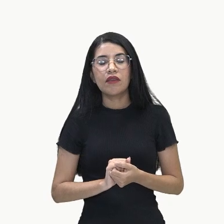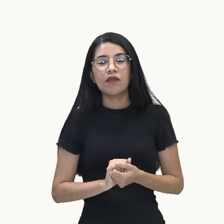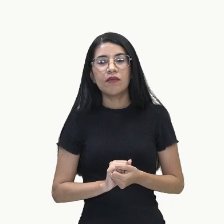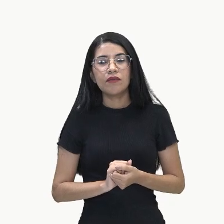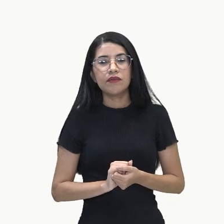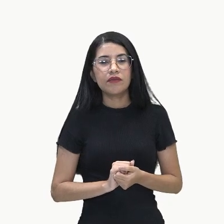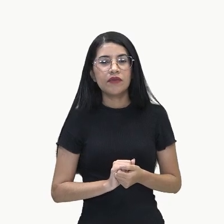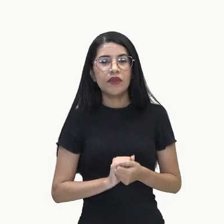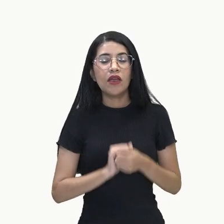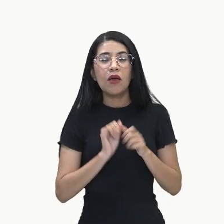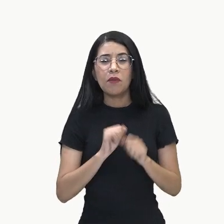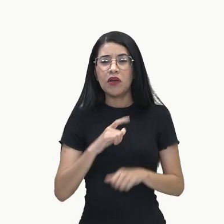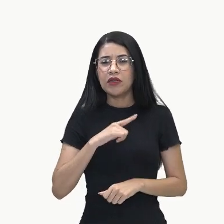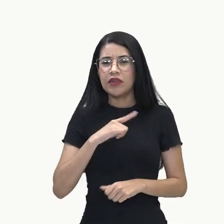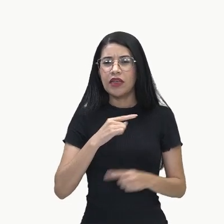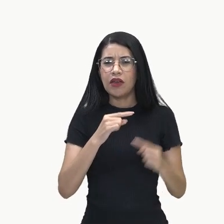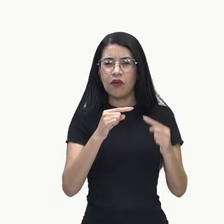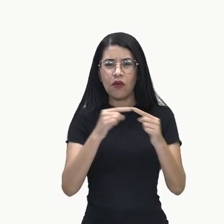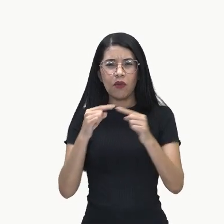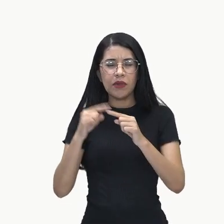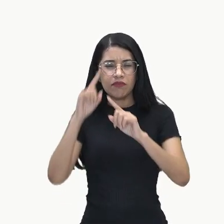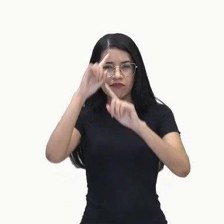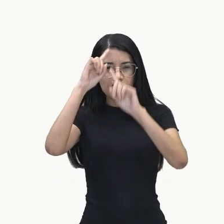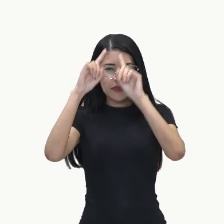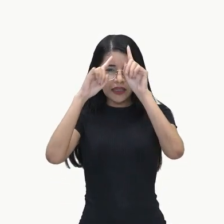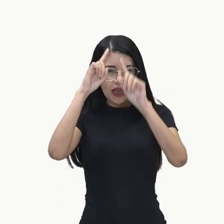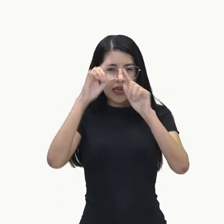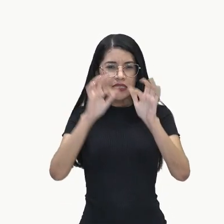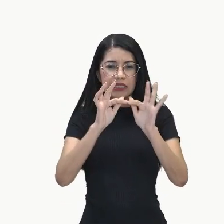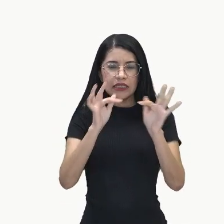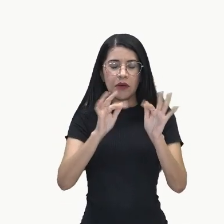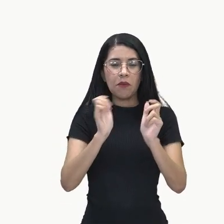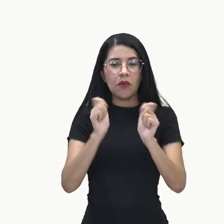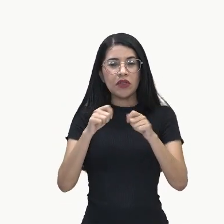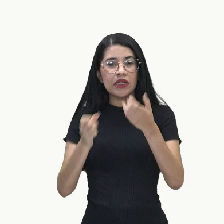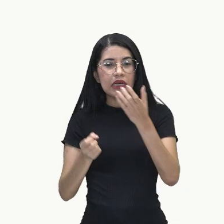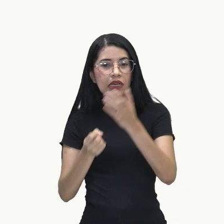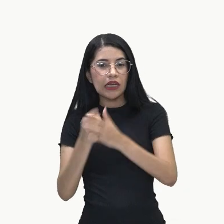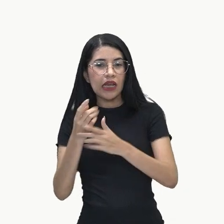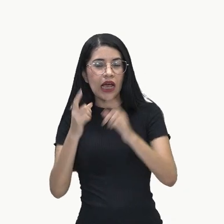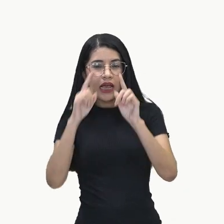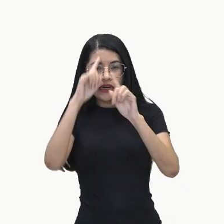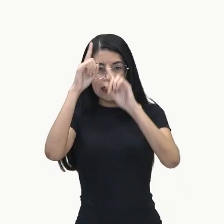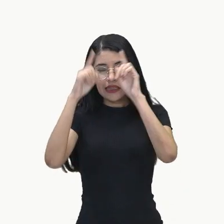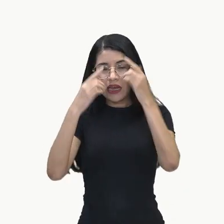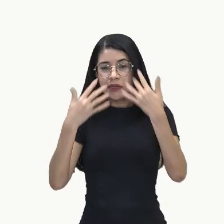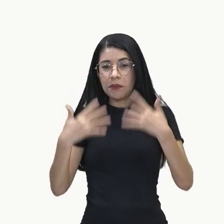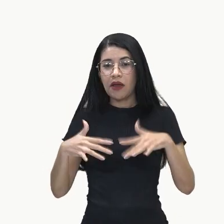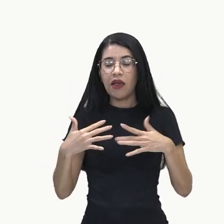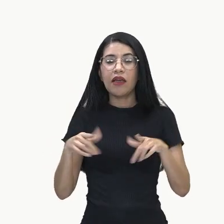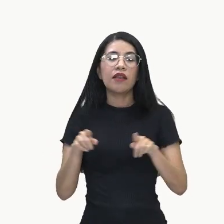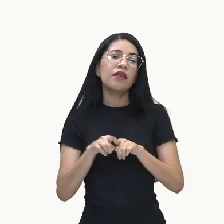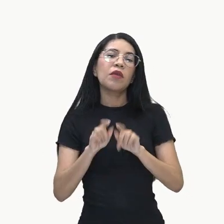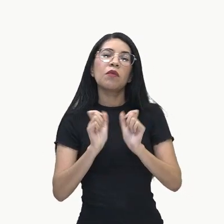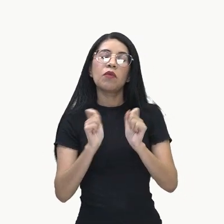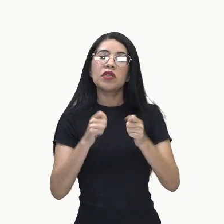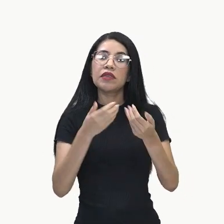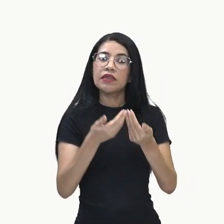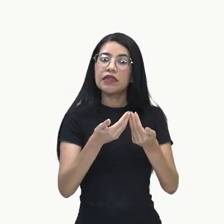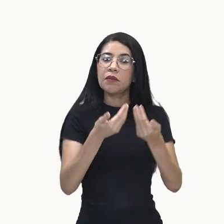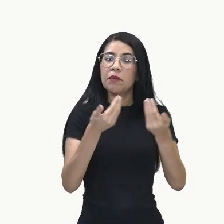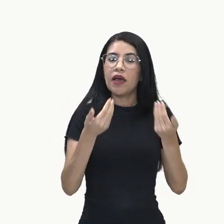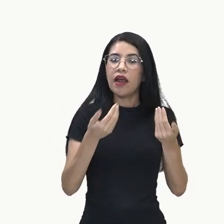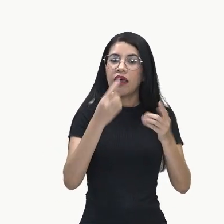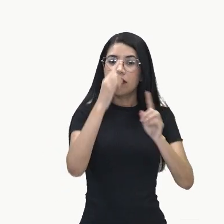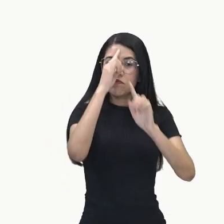operar combinações entre as ideias simples, formando ideias mais complexas, como o de separar as ideias uma